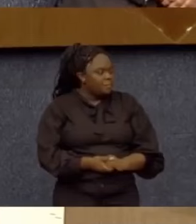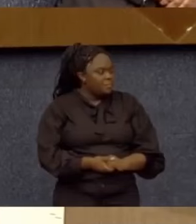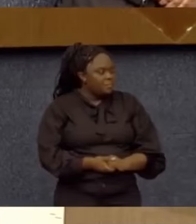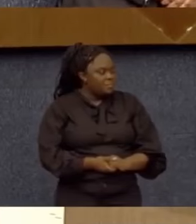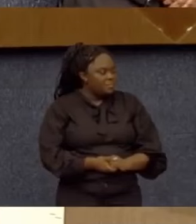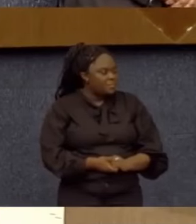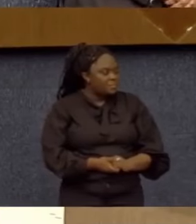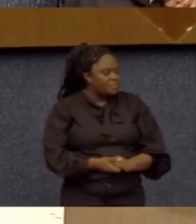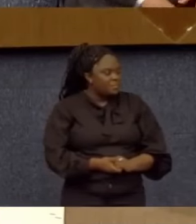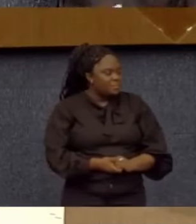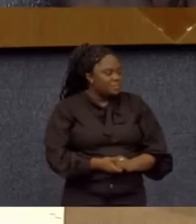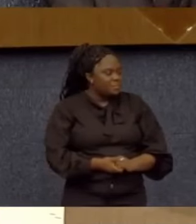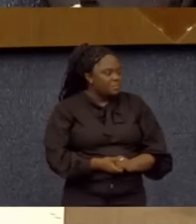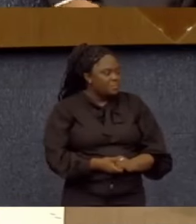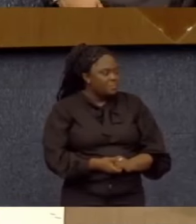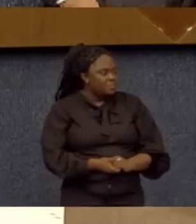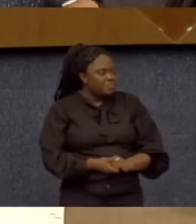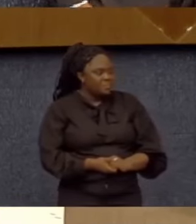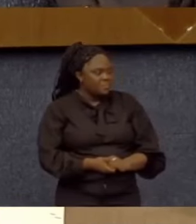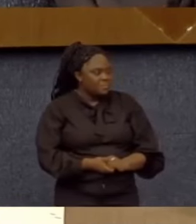Oi.